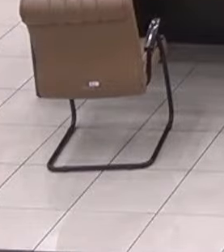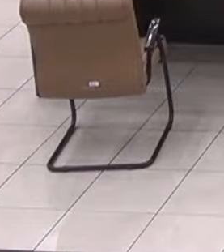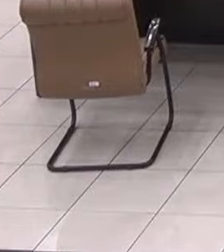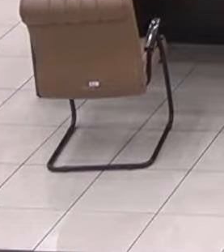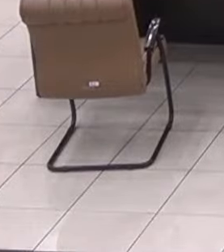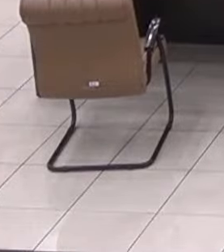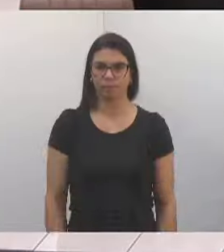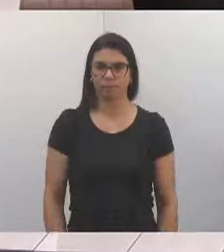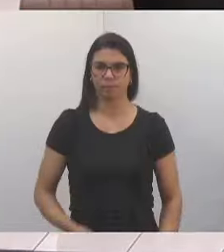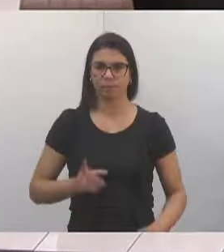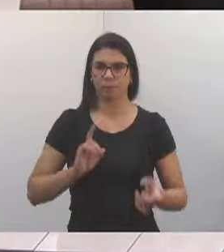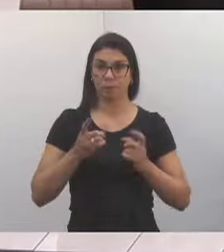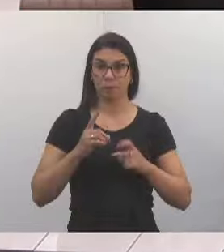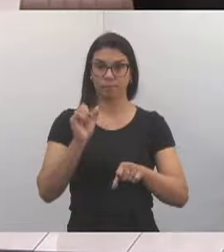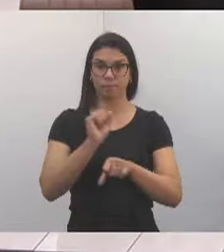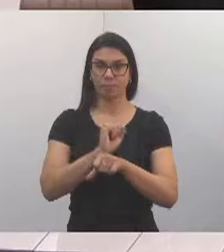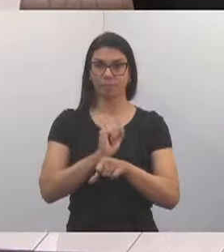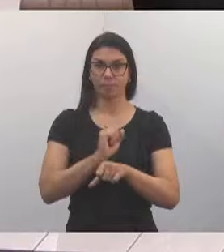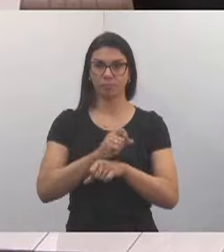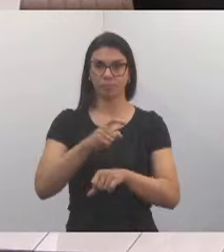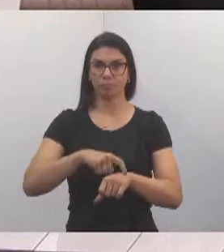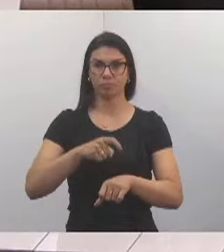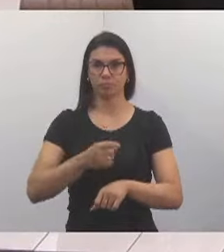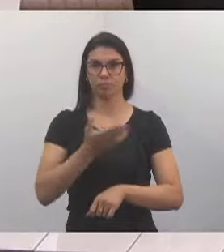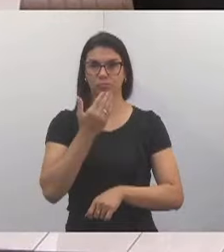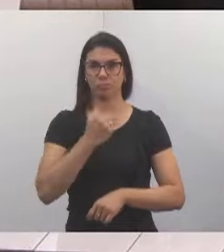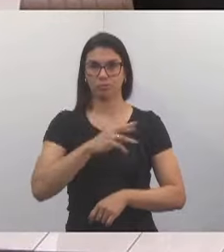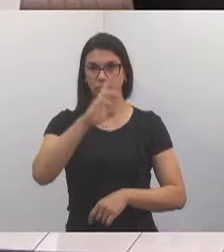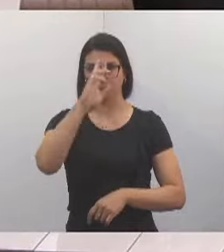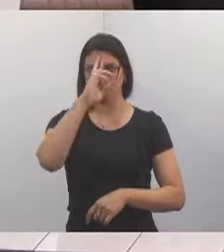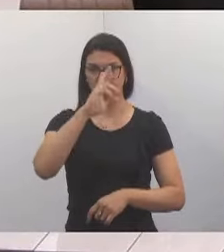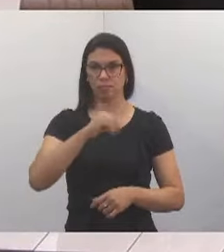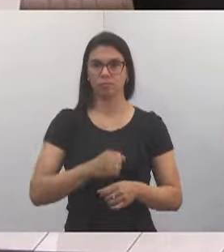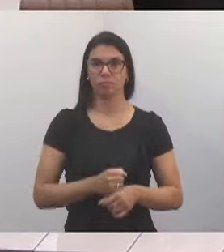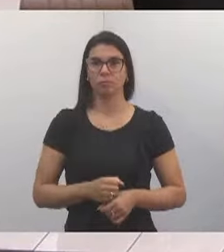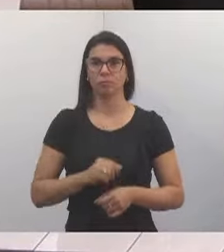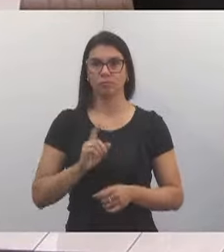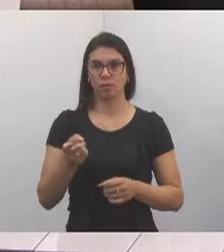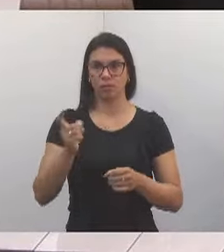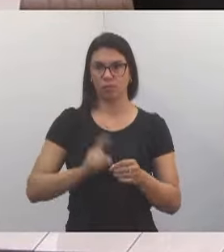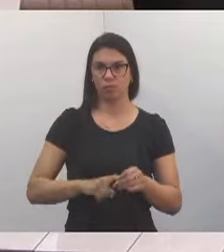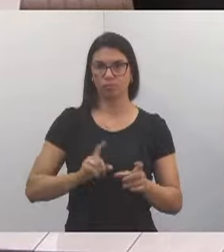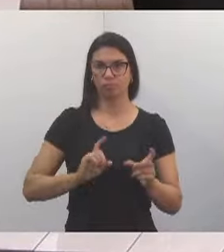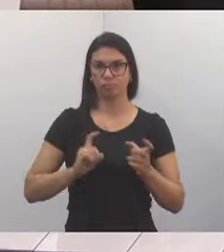A sessão está suspensa para o nosso horário de almoço. Comunico o retorno previsto para...